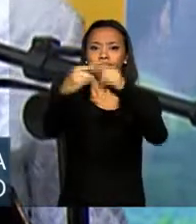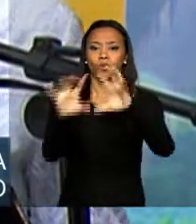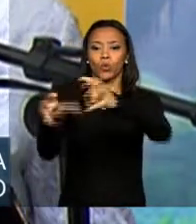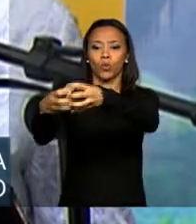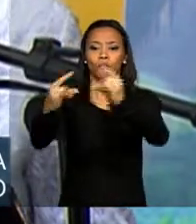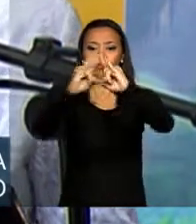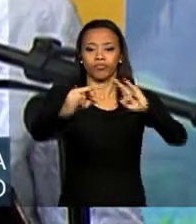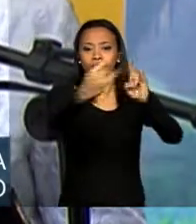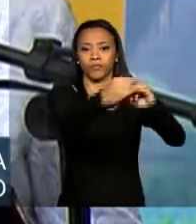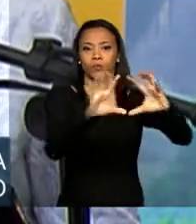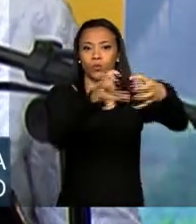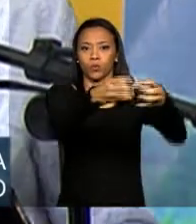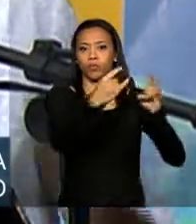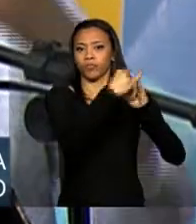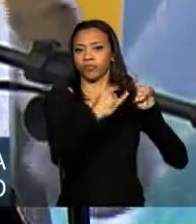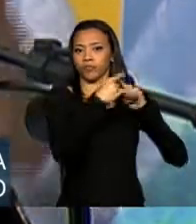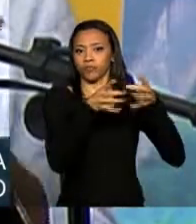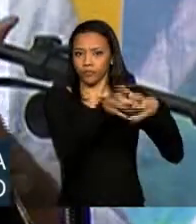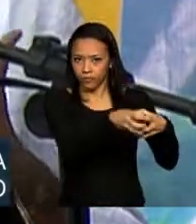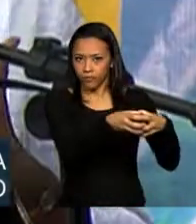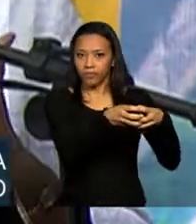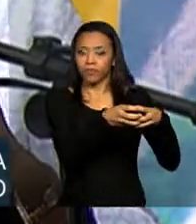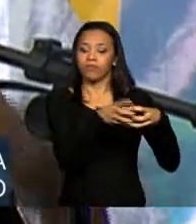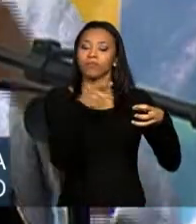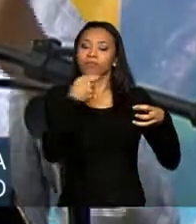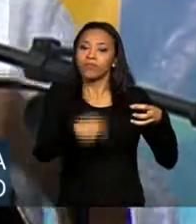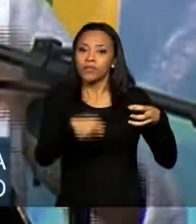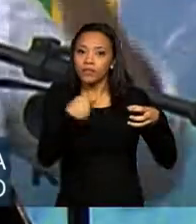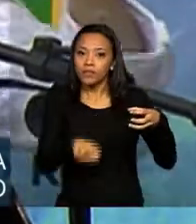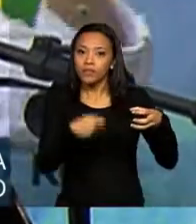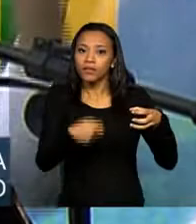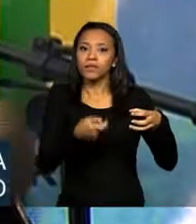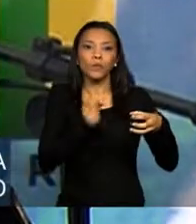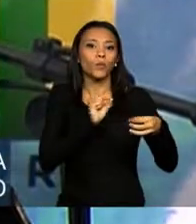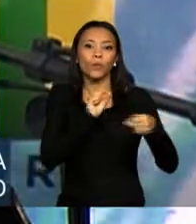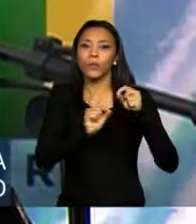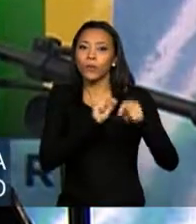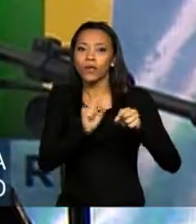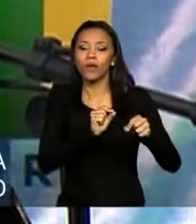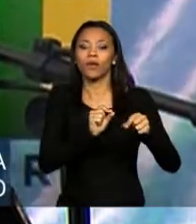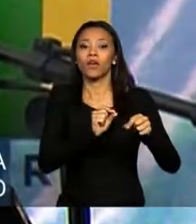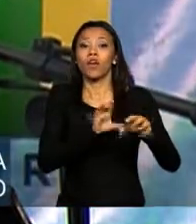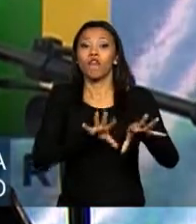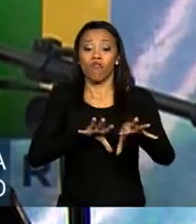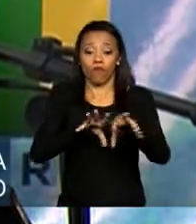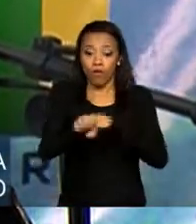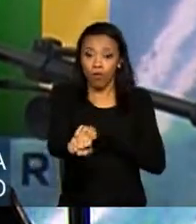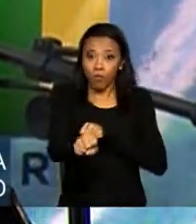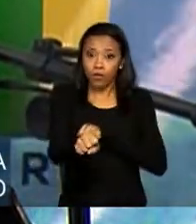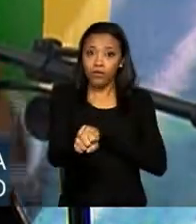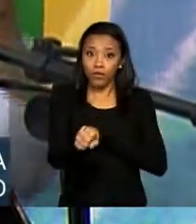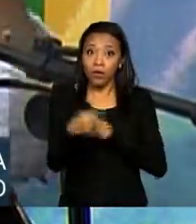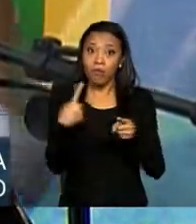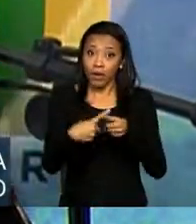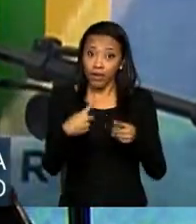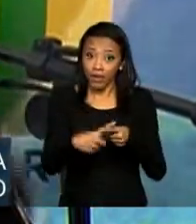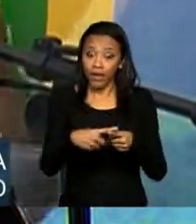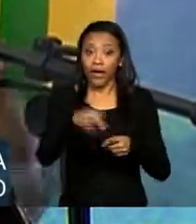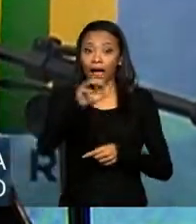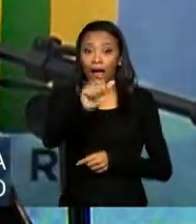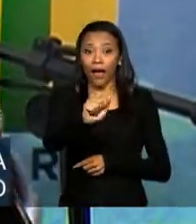tem de sair também a demanda por formação até para que abre o